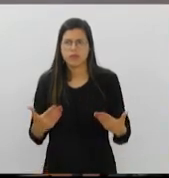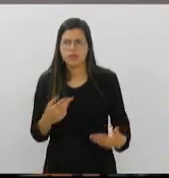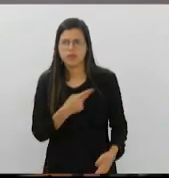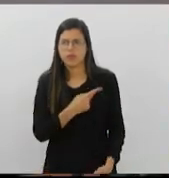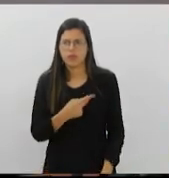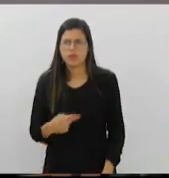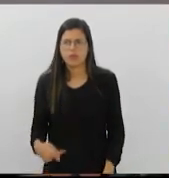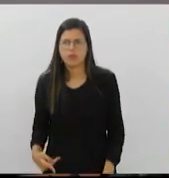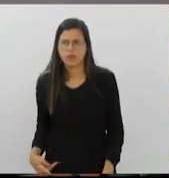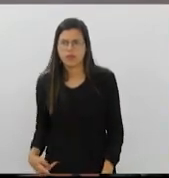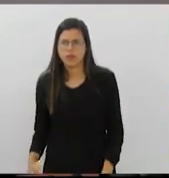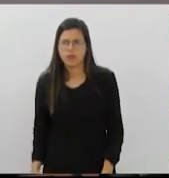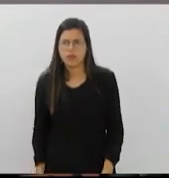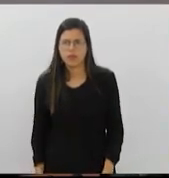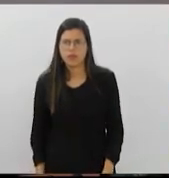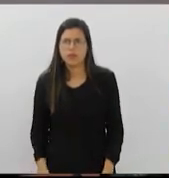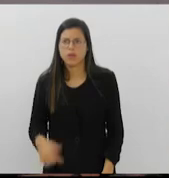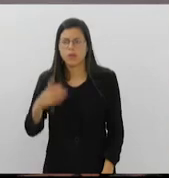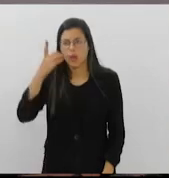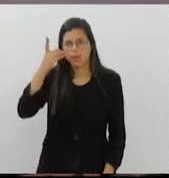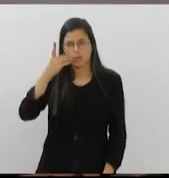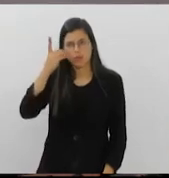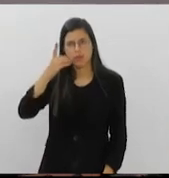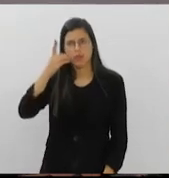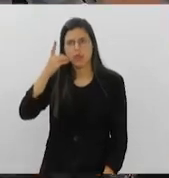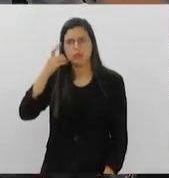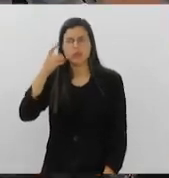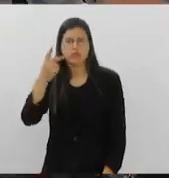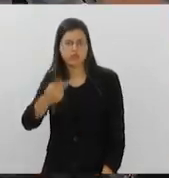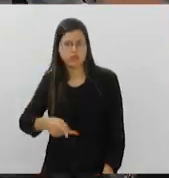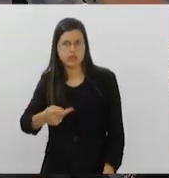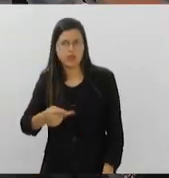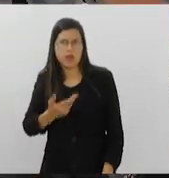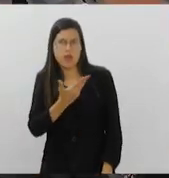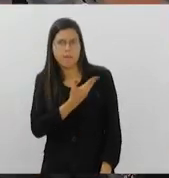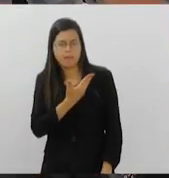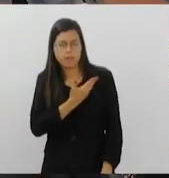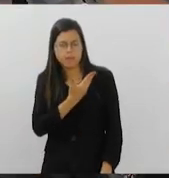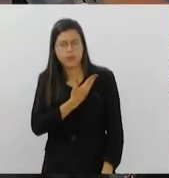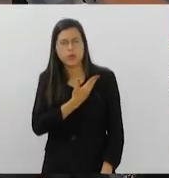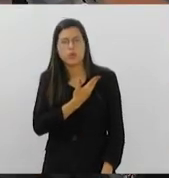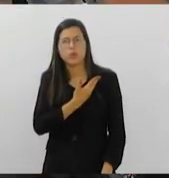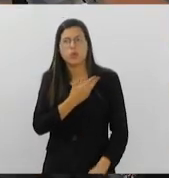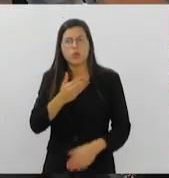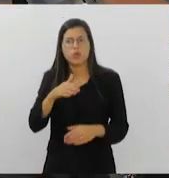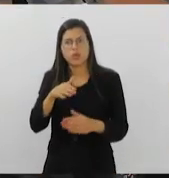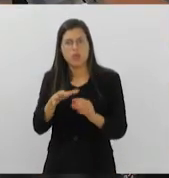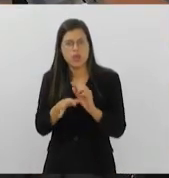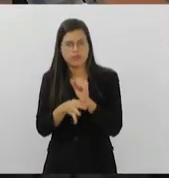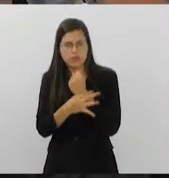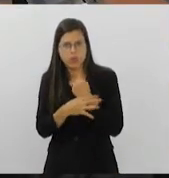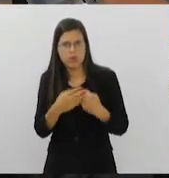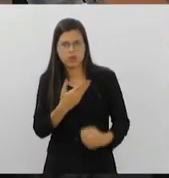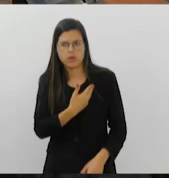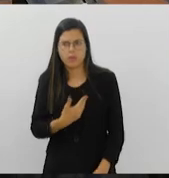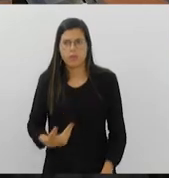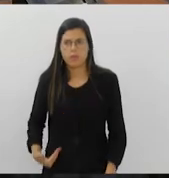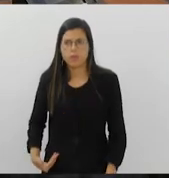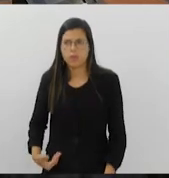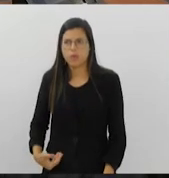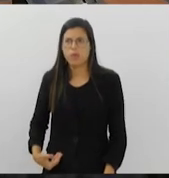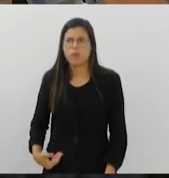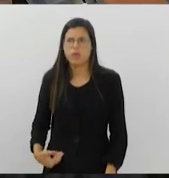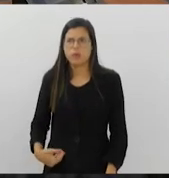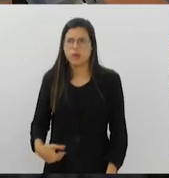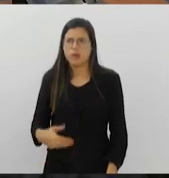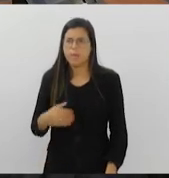eu, como deputado dessa casa, amigo das forças de segurança pública, e amigo de Vossa Excelência, peço que empenhe força, e pode contar comigo,